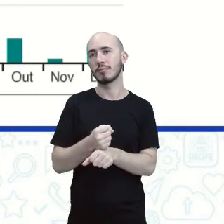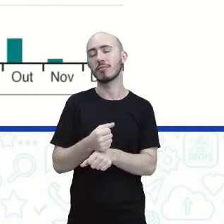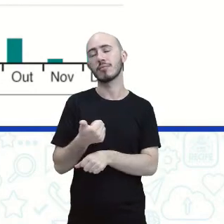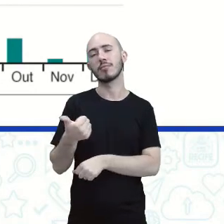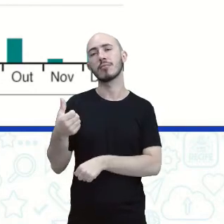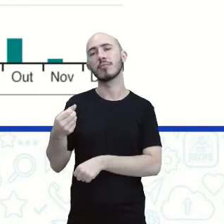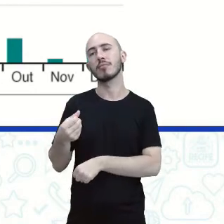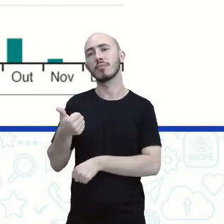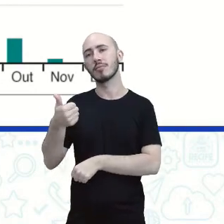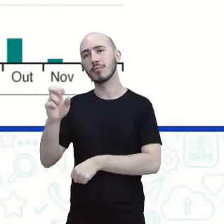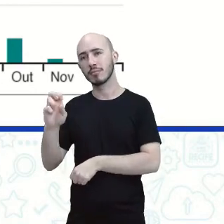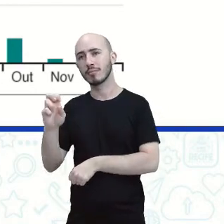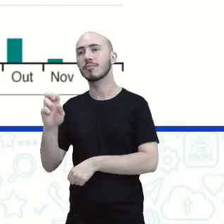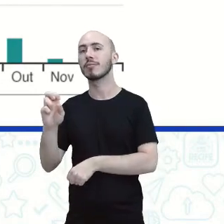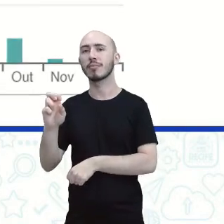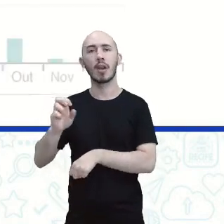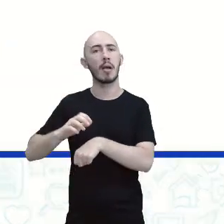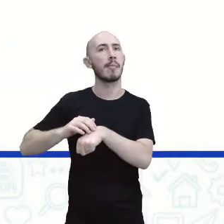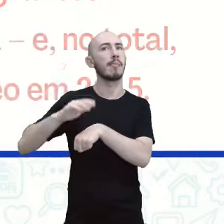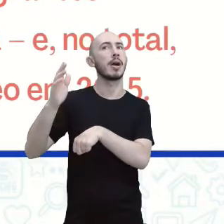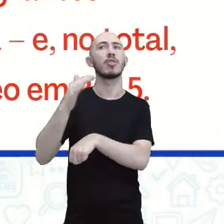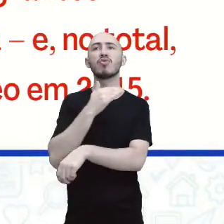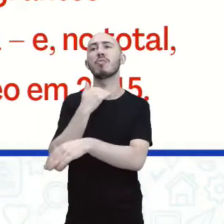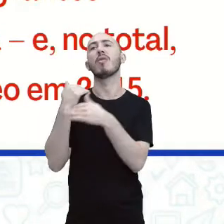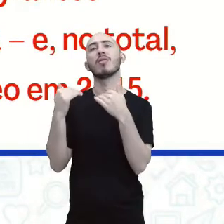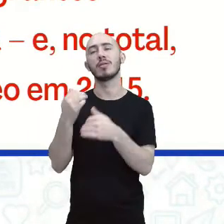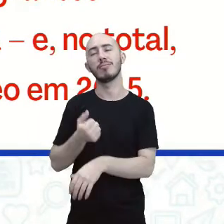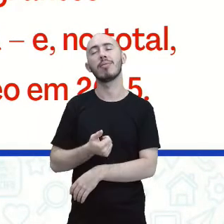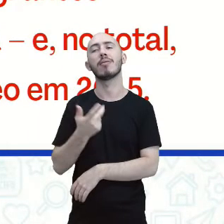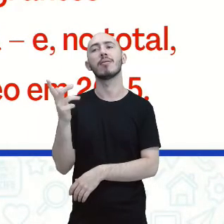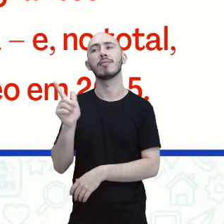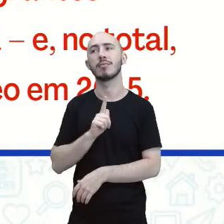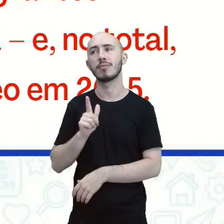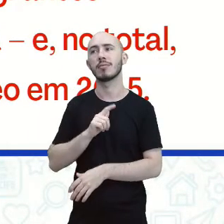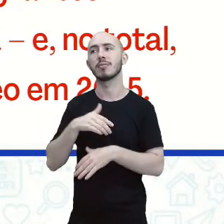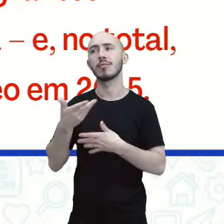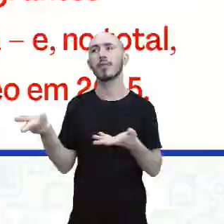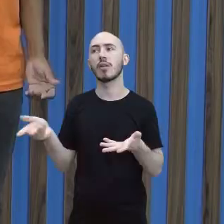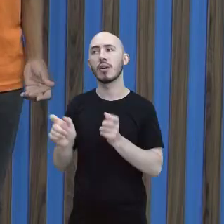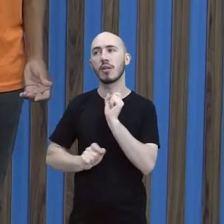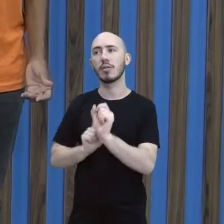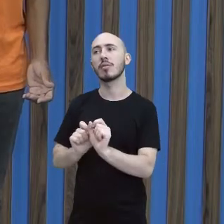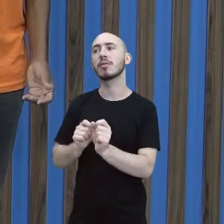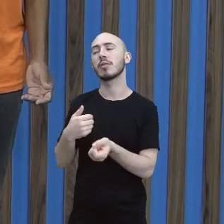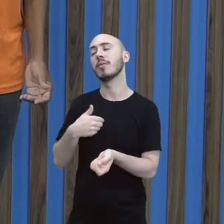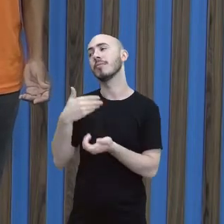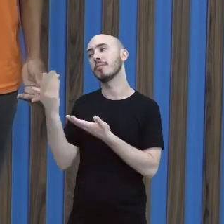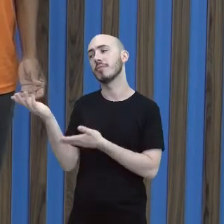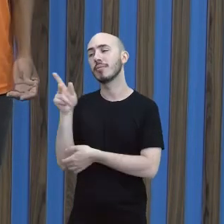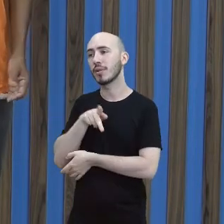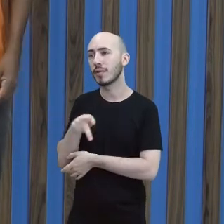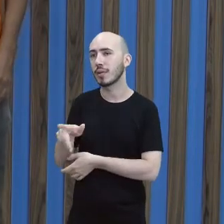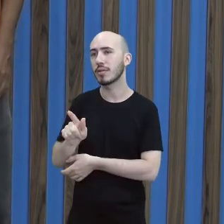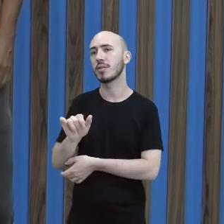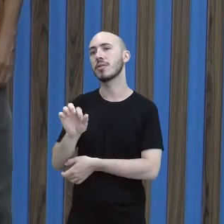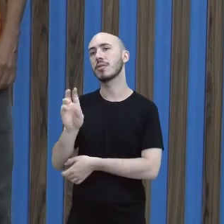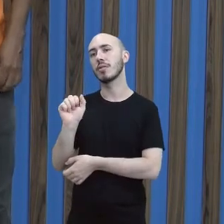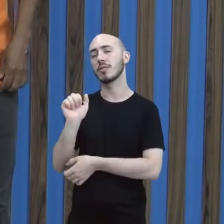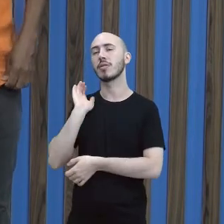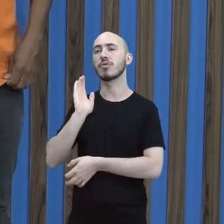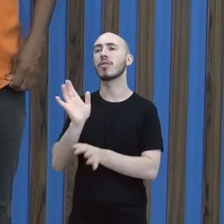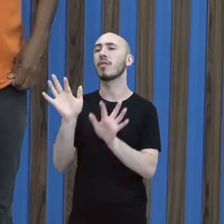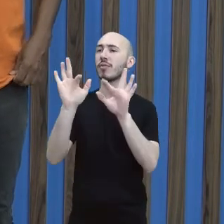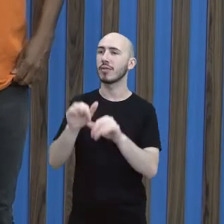2015 houve muita morte porque muita travessia. Bom, vou passar para o professor Gilson aqui agora para que ele dê suas